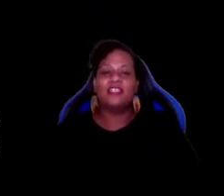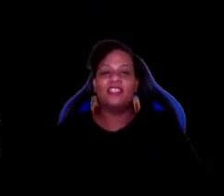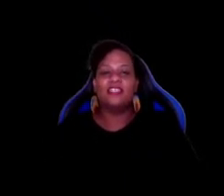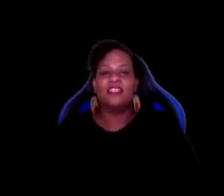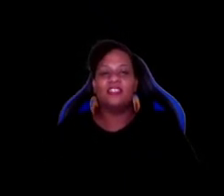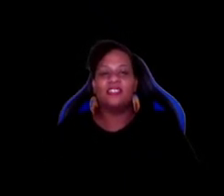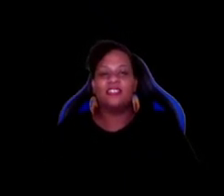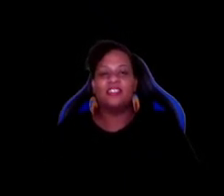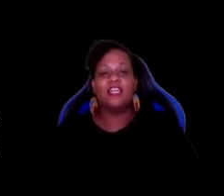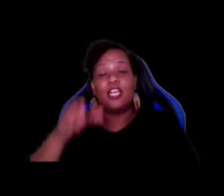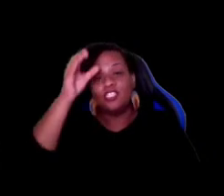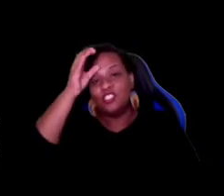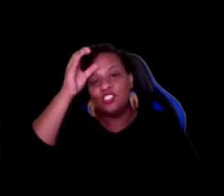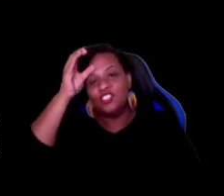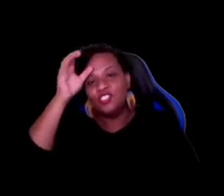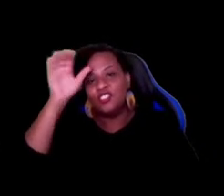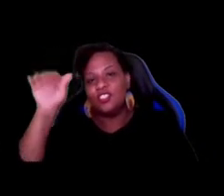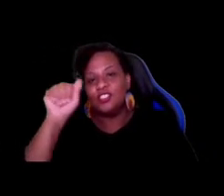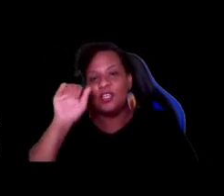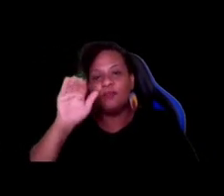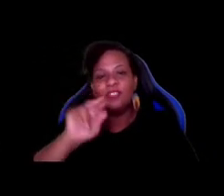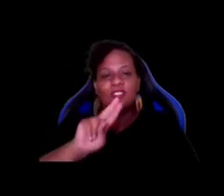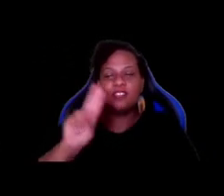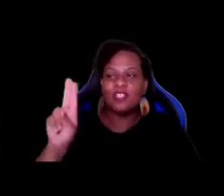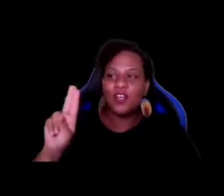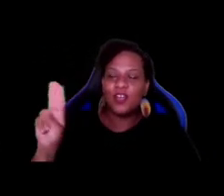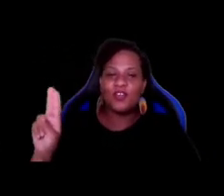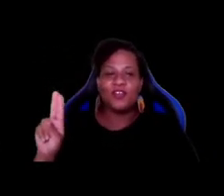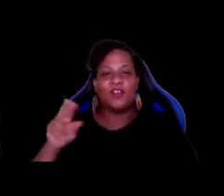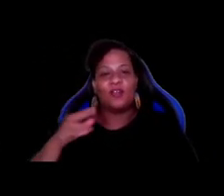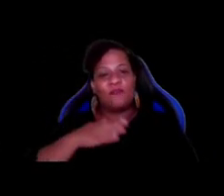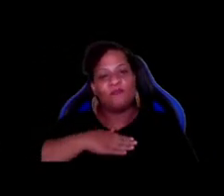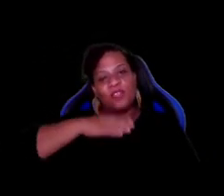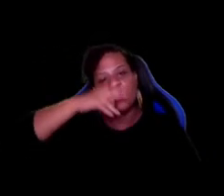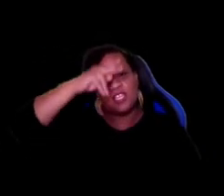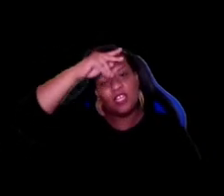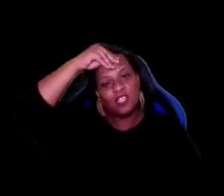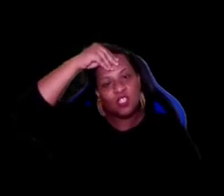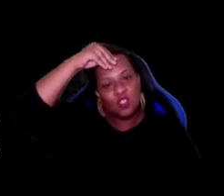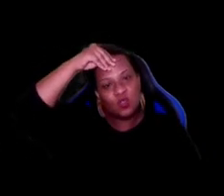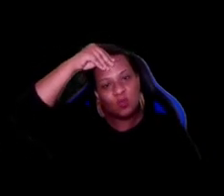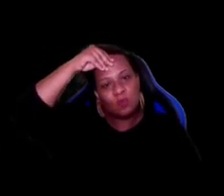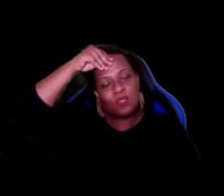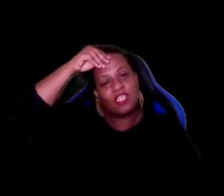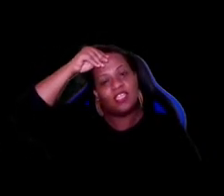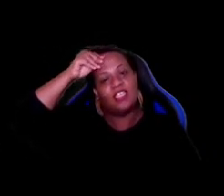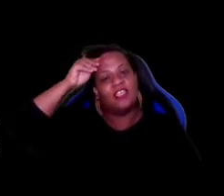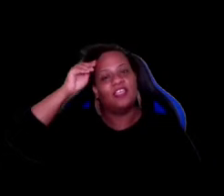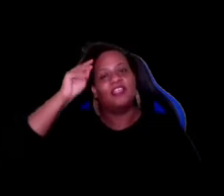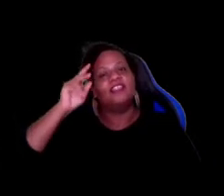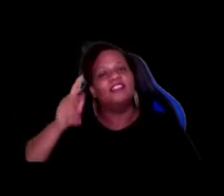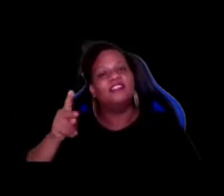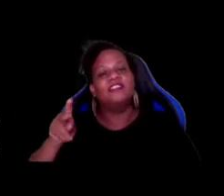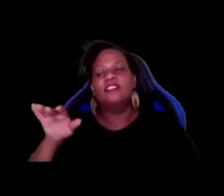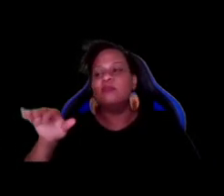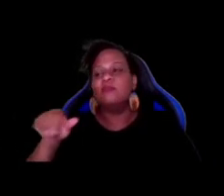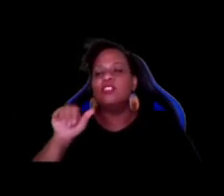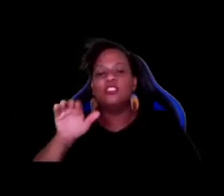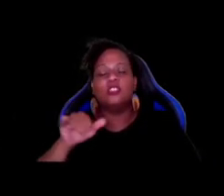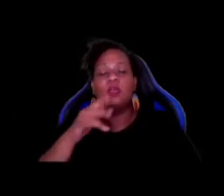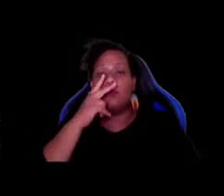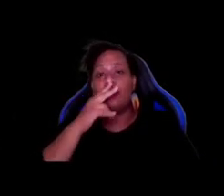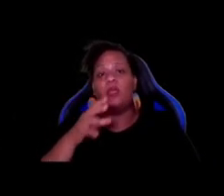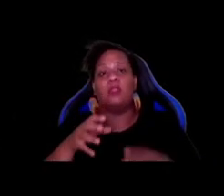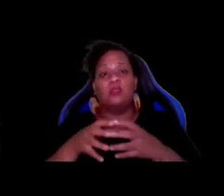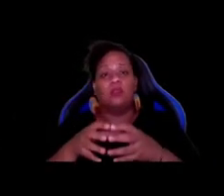tia Olga, né? Então minha sobrinha de olhar, a gente acaba